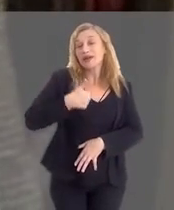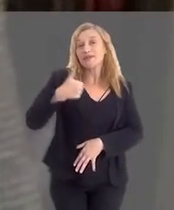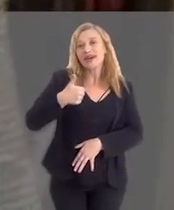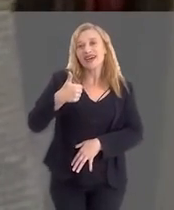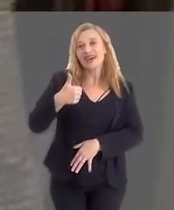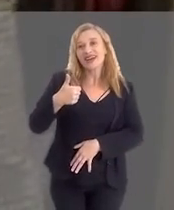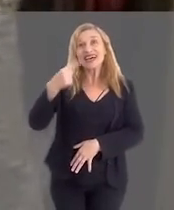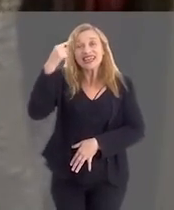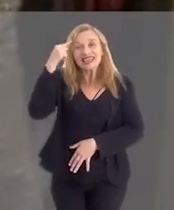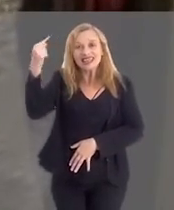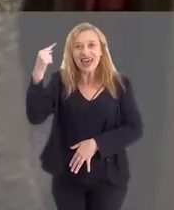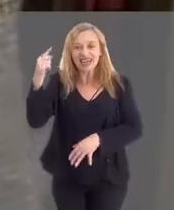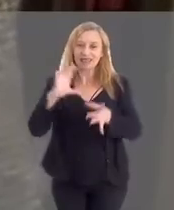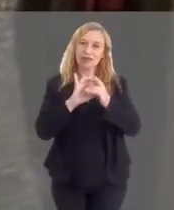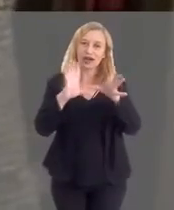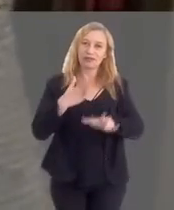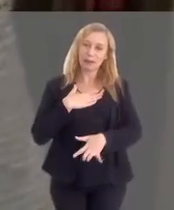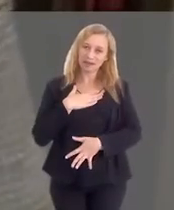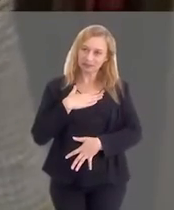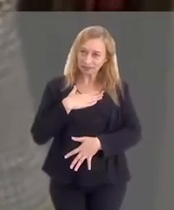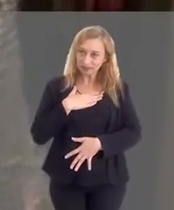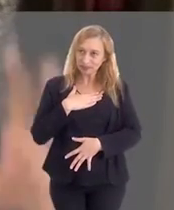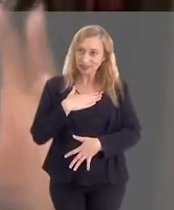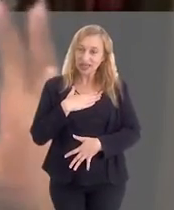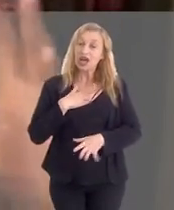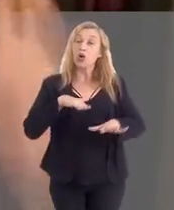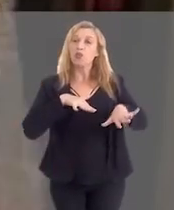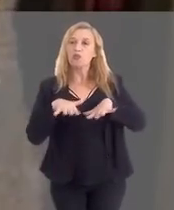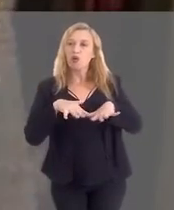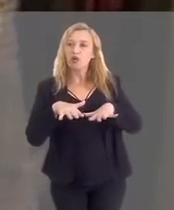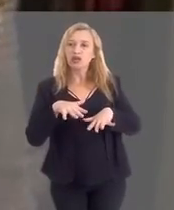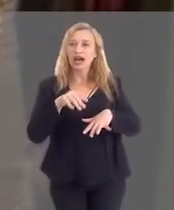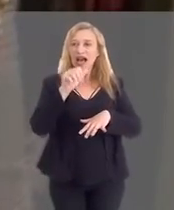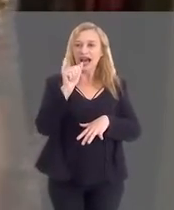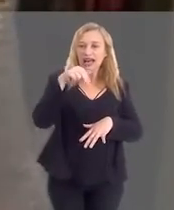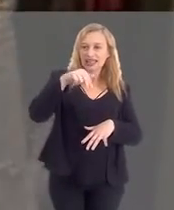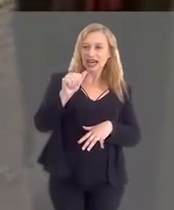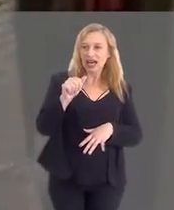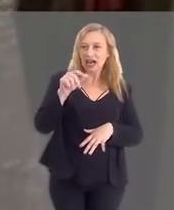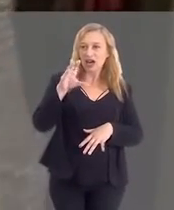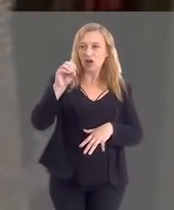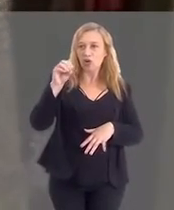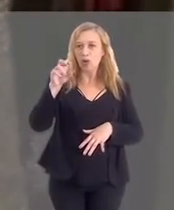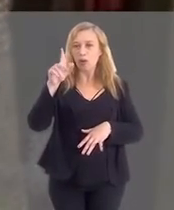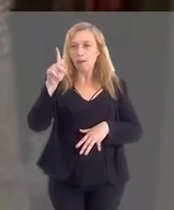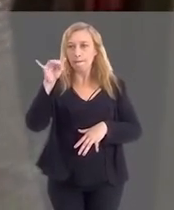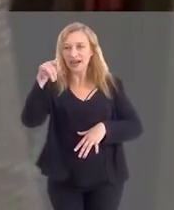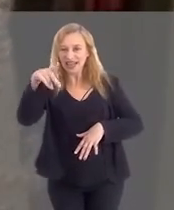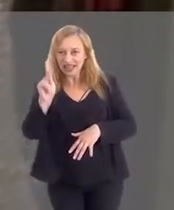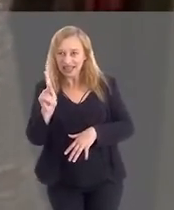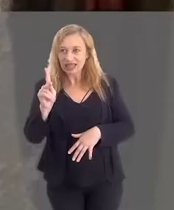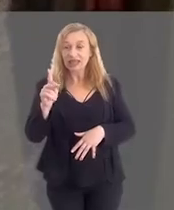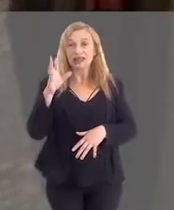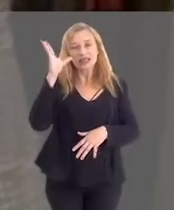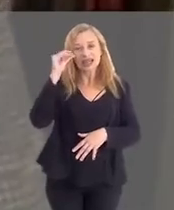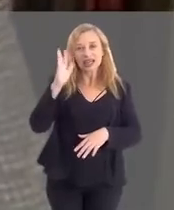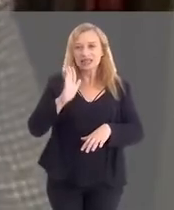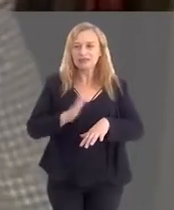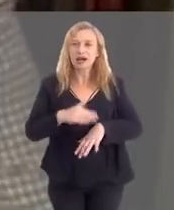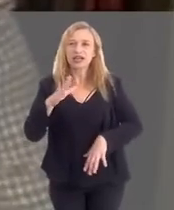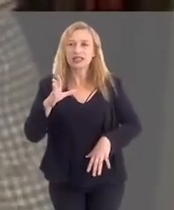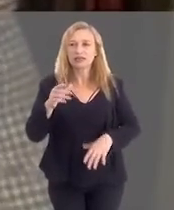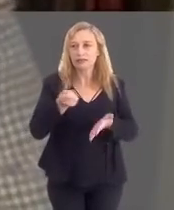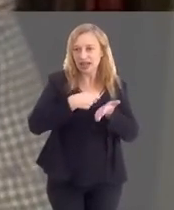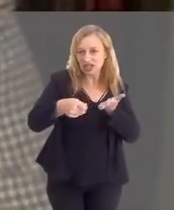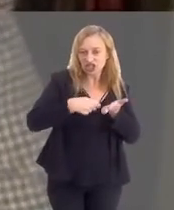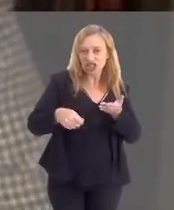foi a primeira ideia de democratização para mim. Então, acho que talvez o movimento anarcopunk tenha me colocado nesse interesse maior